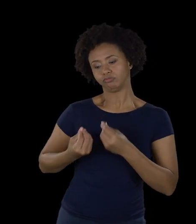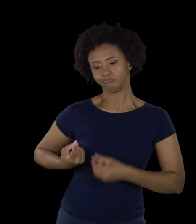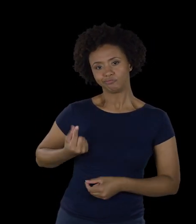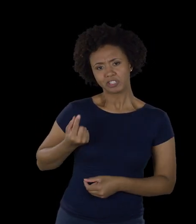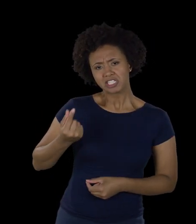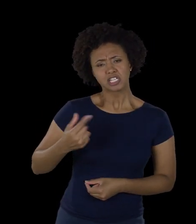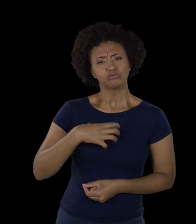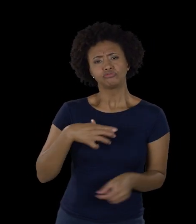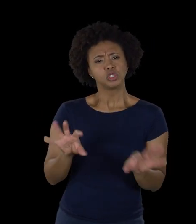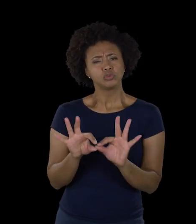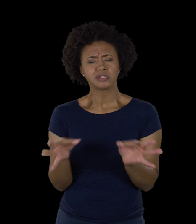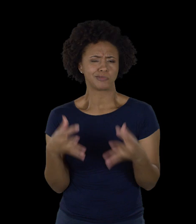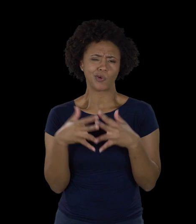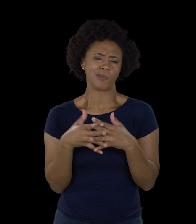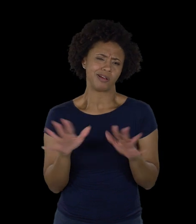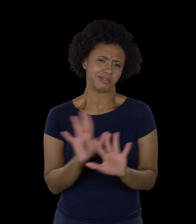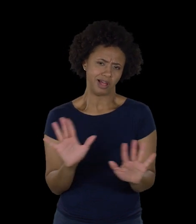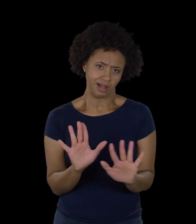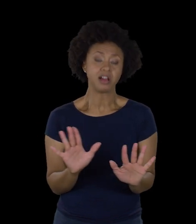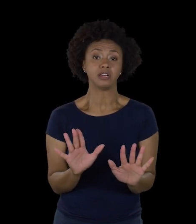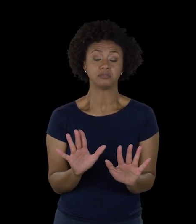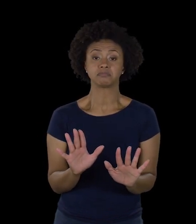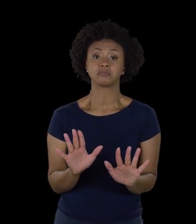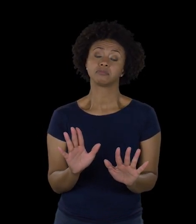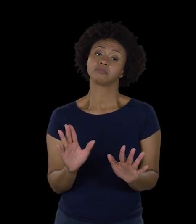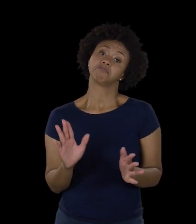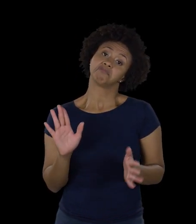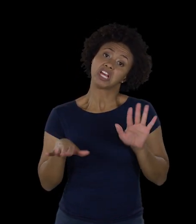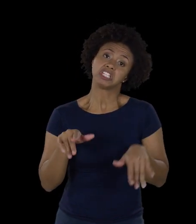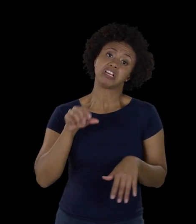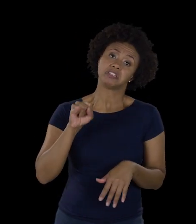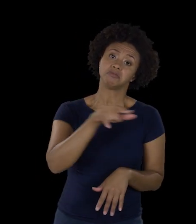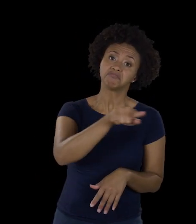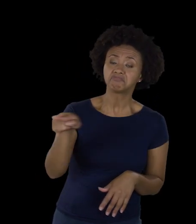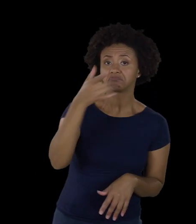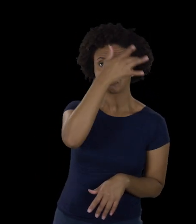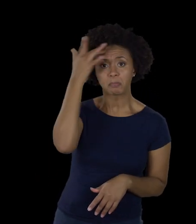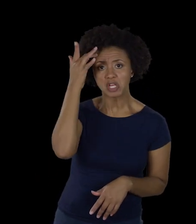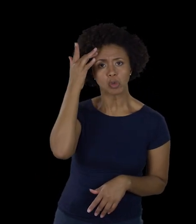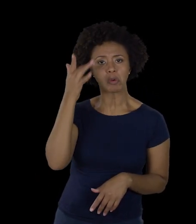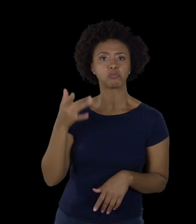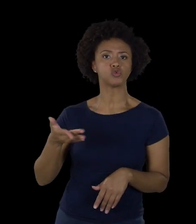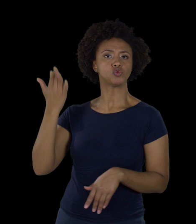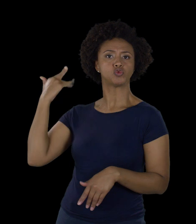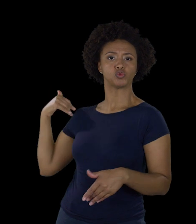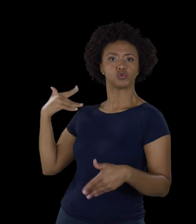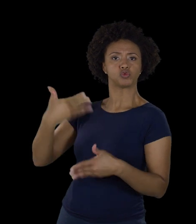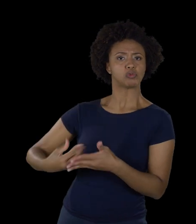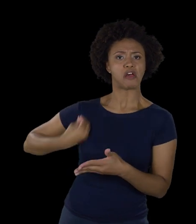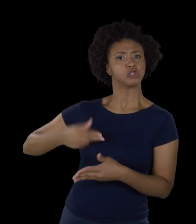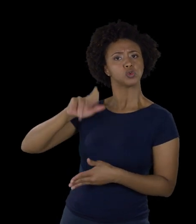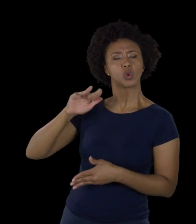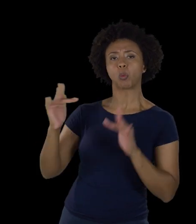simples e descomplicada para pessoas que tiveram pouco ou nenhum contato com essa temática ao longo das suas